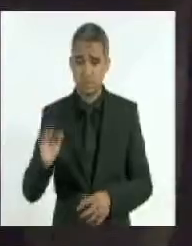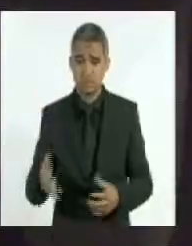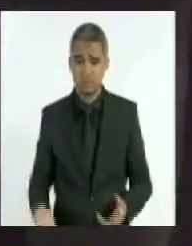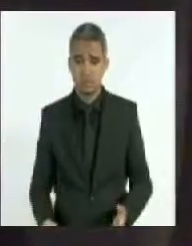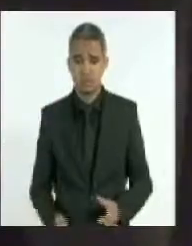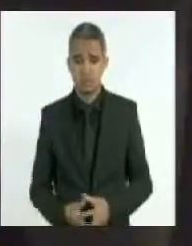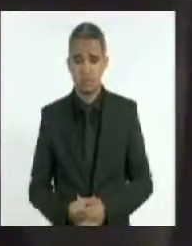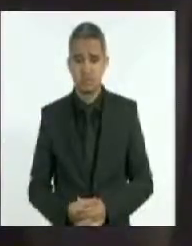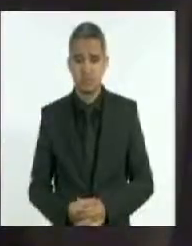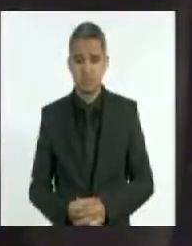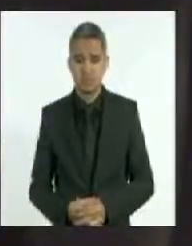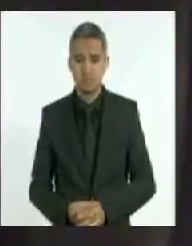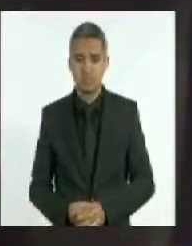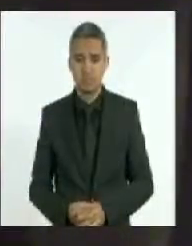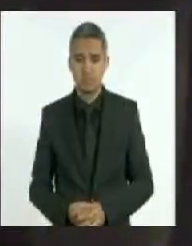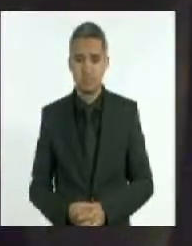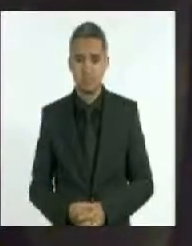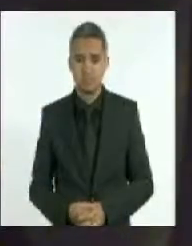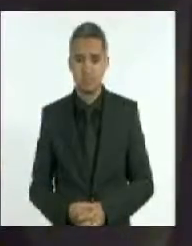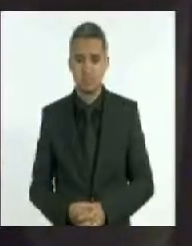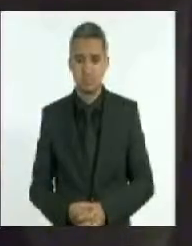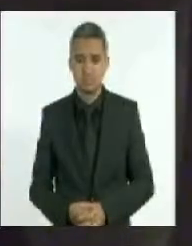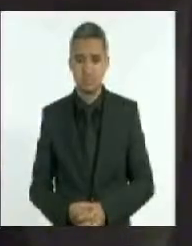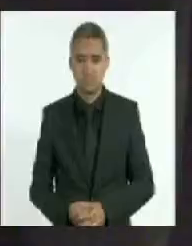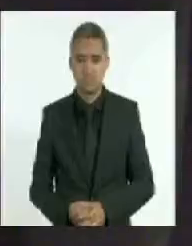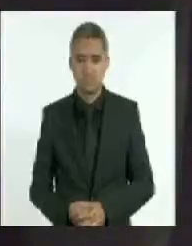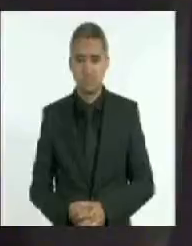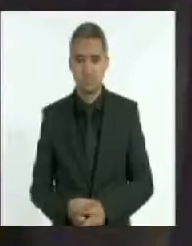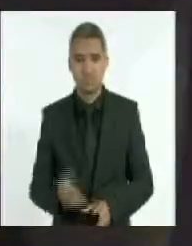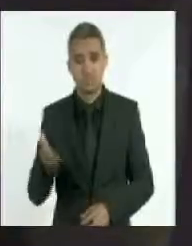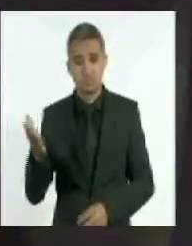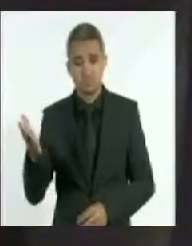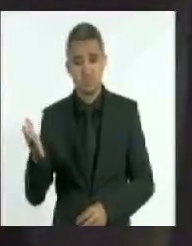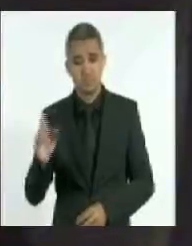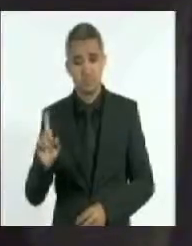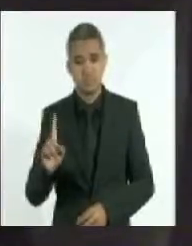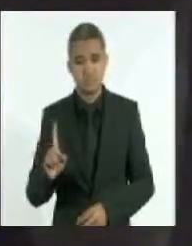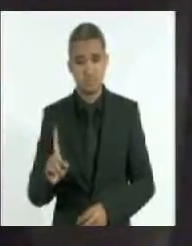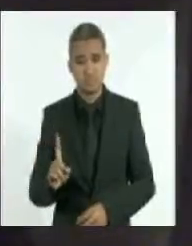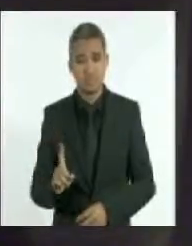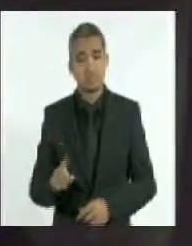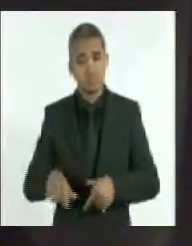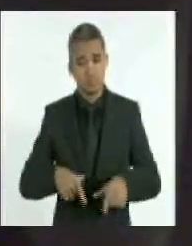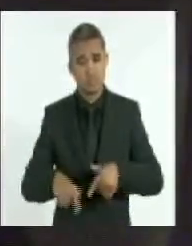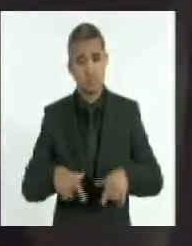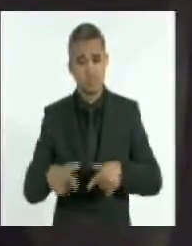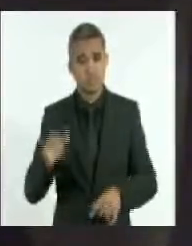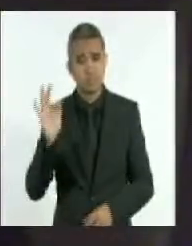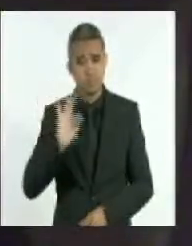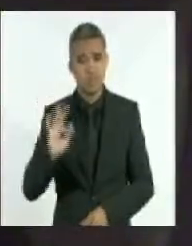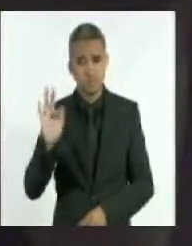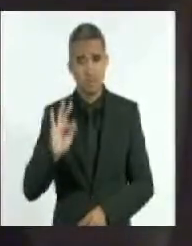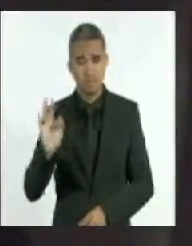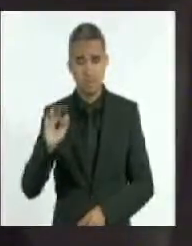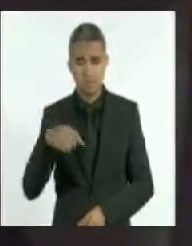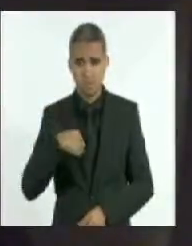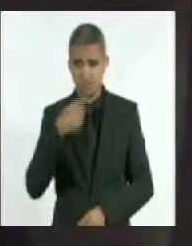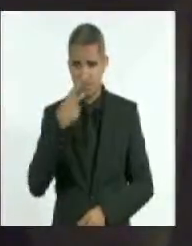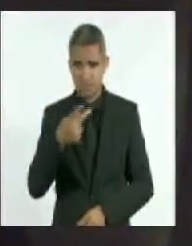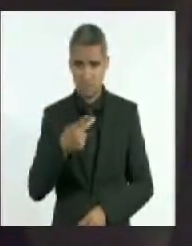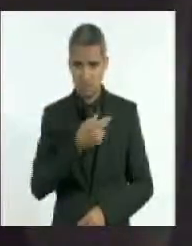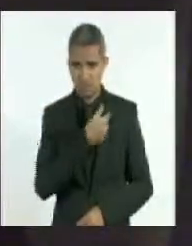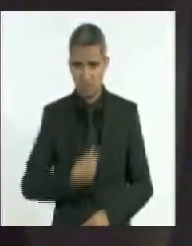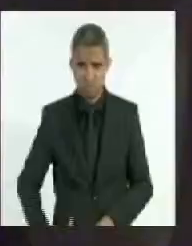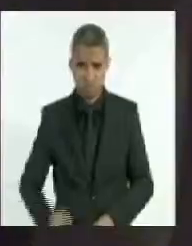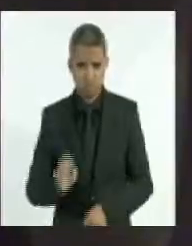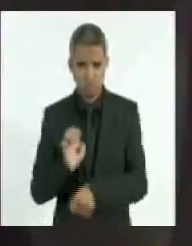usando minhas palavras para fazer essa dicotomia. Na verdade, a obra era federal. Eu não estou falando aqui do governo do Estado na época. Eu